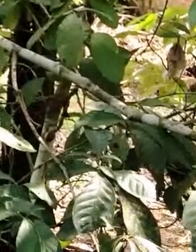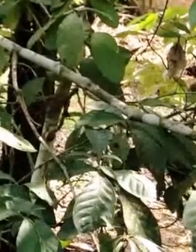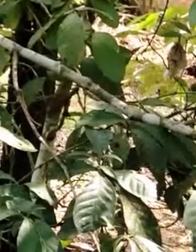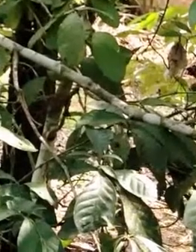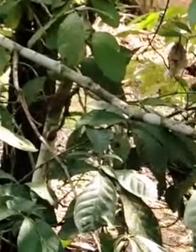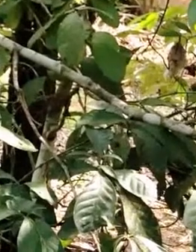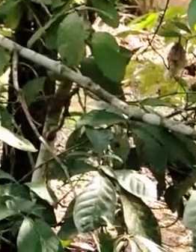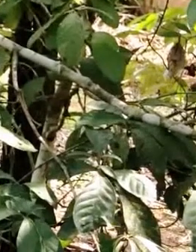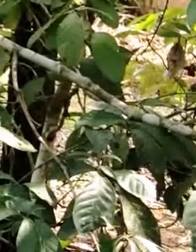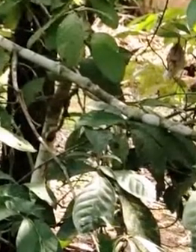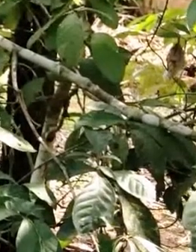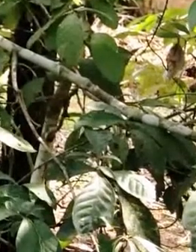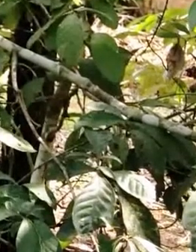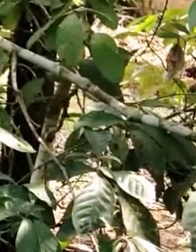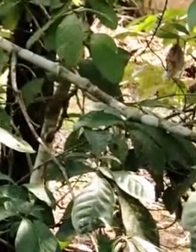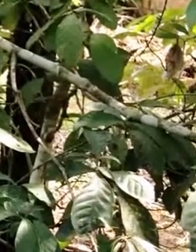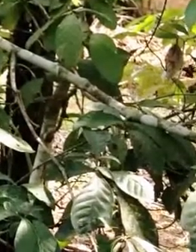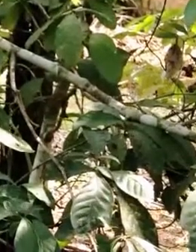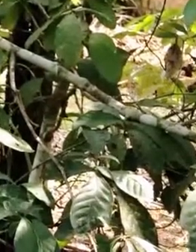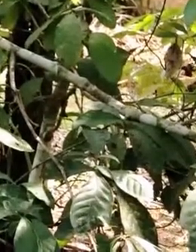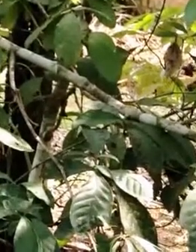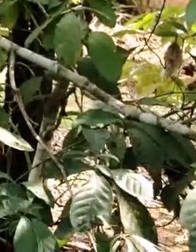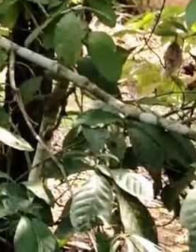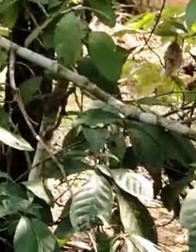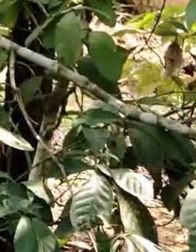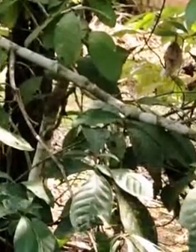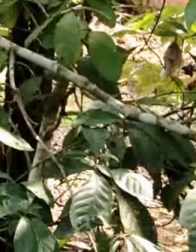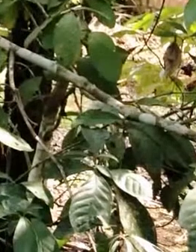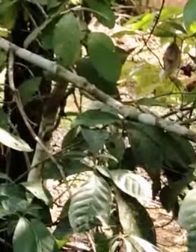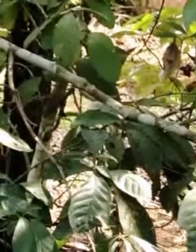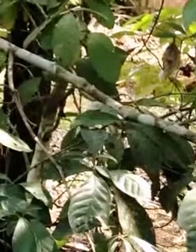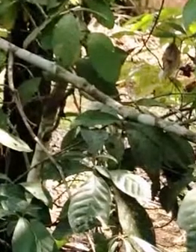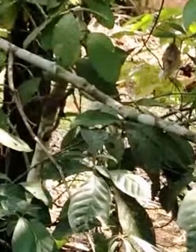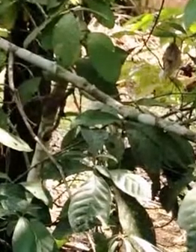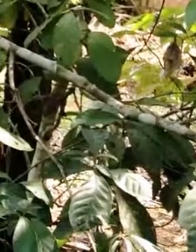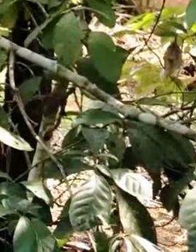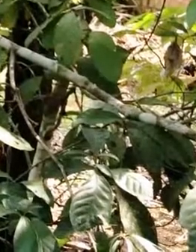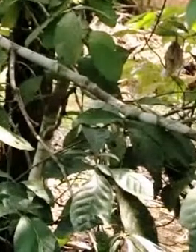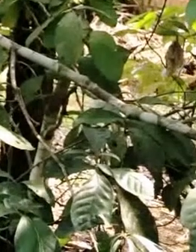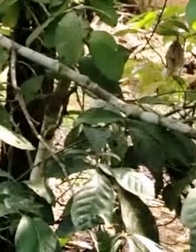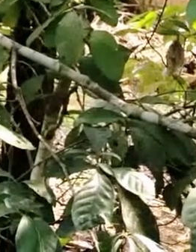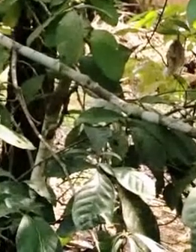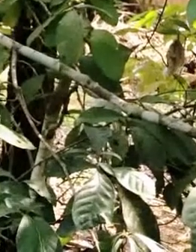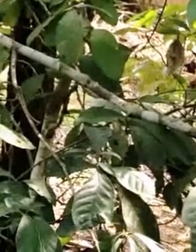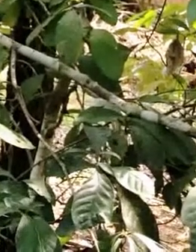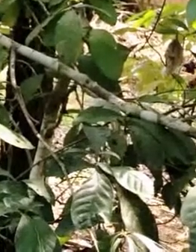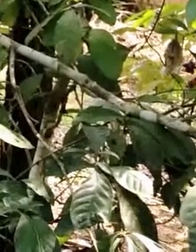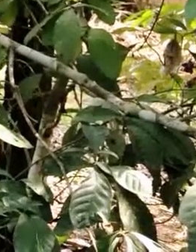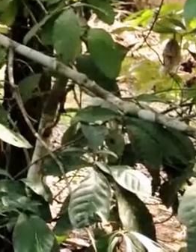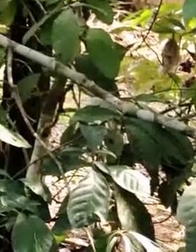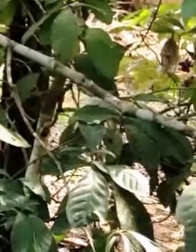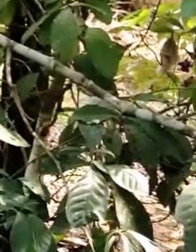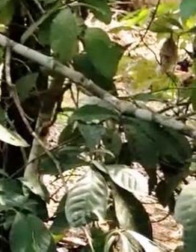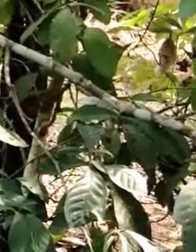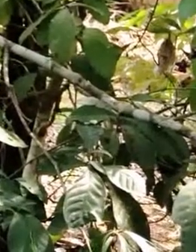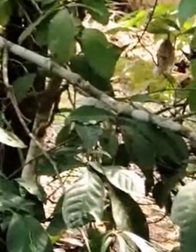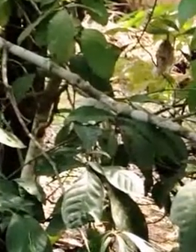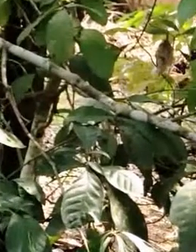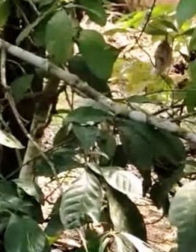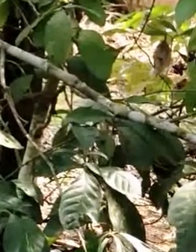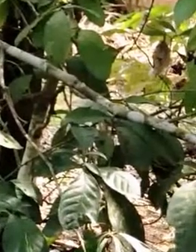de vencer e ganhar com os meus